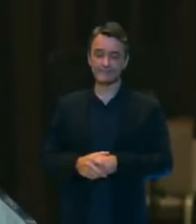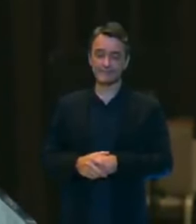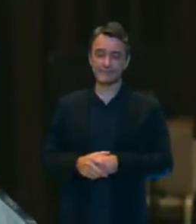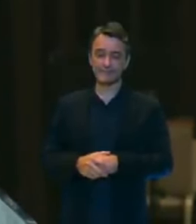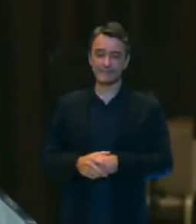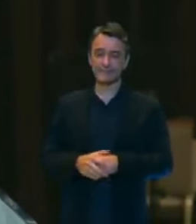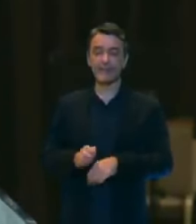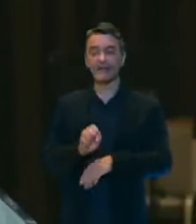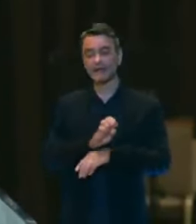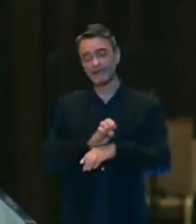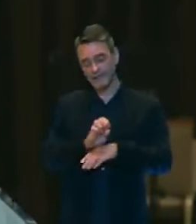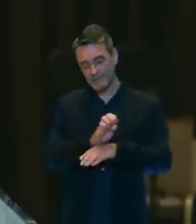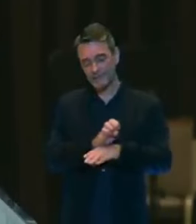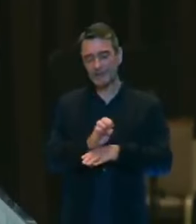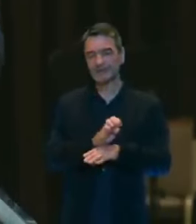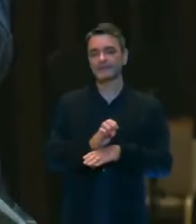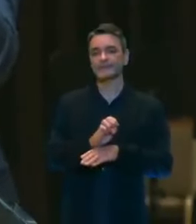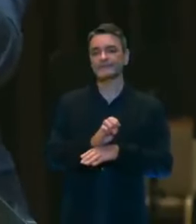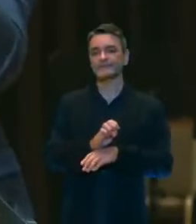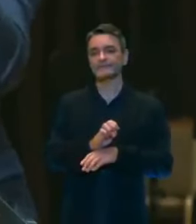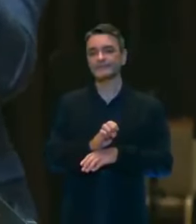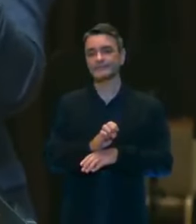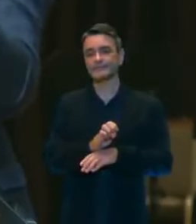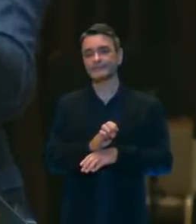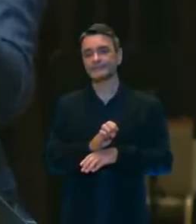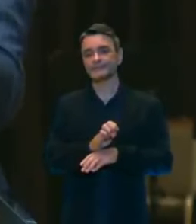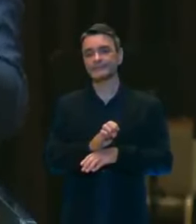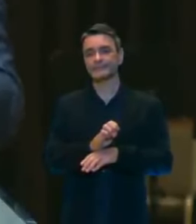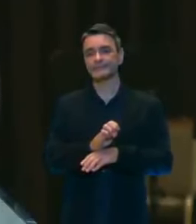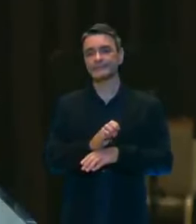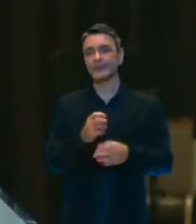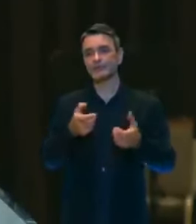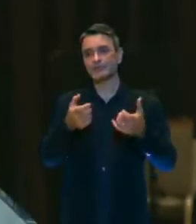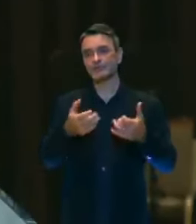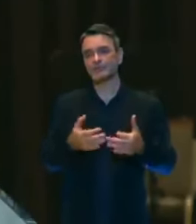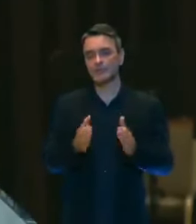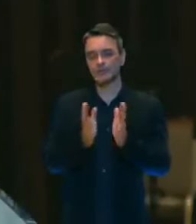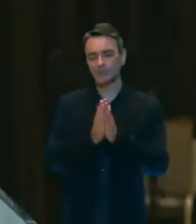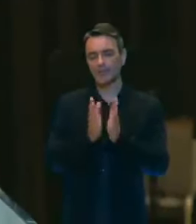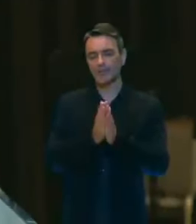Efésios vai falar de uma oração de Paulo.